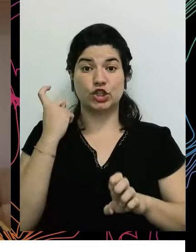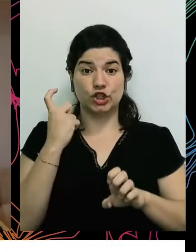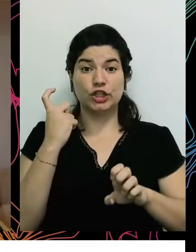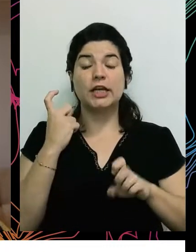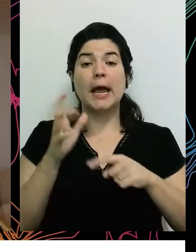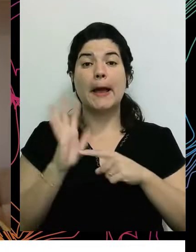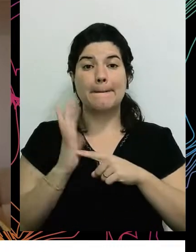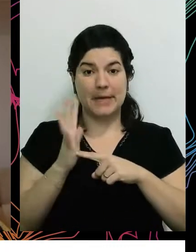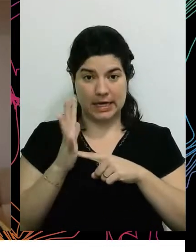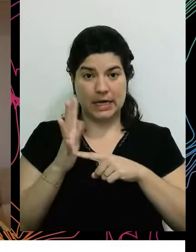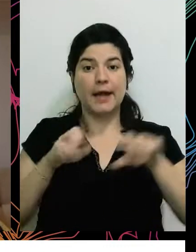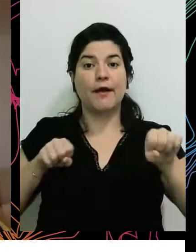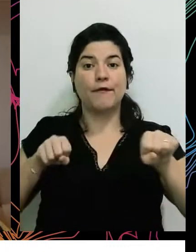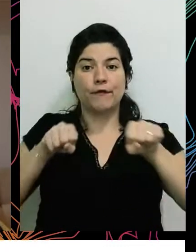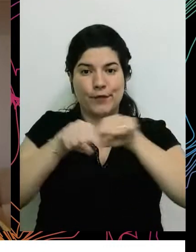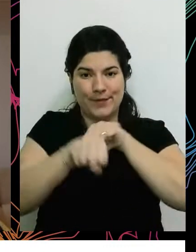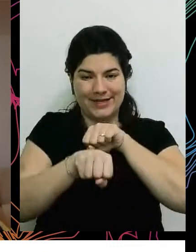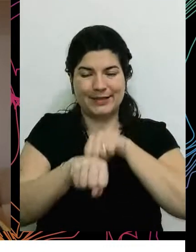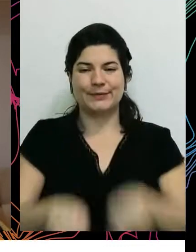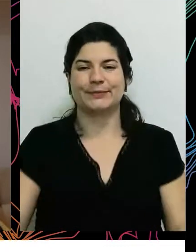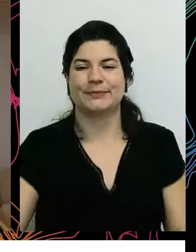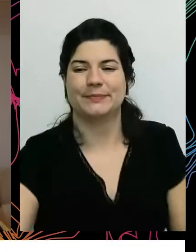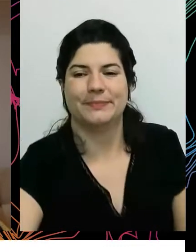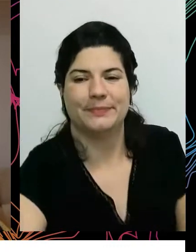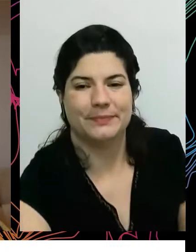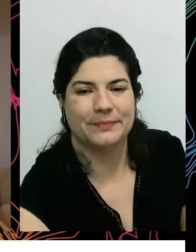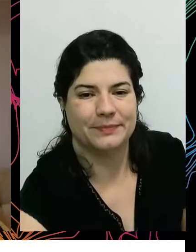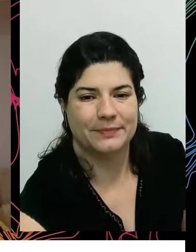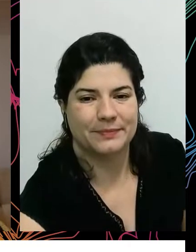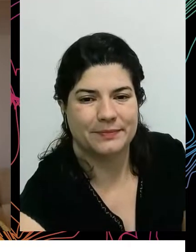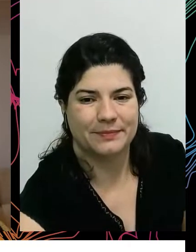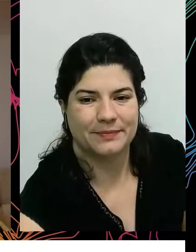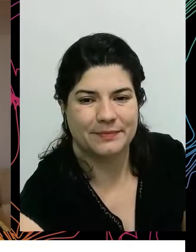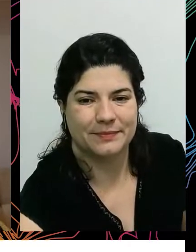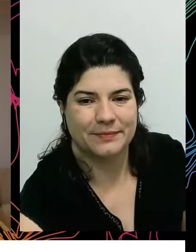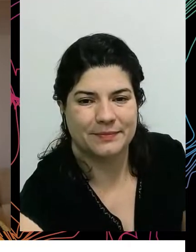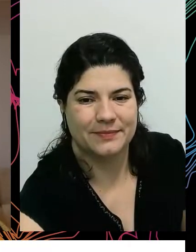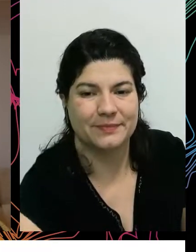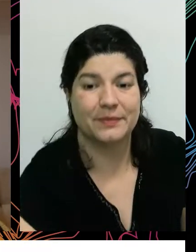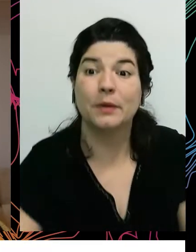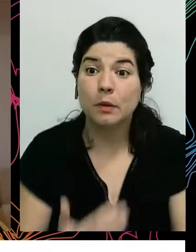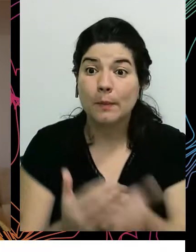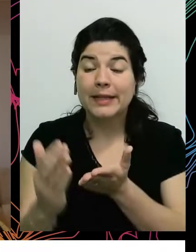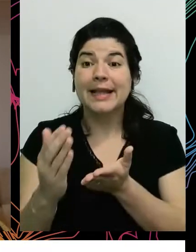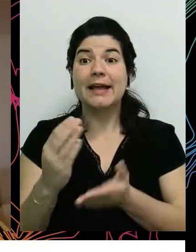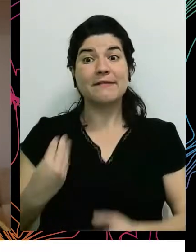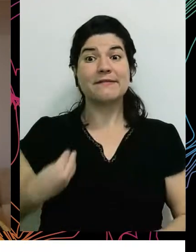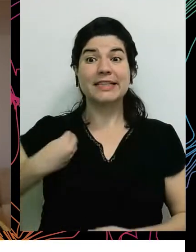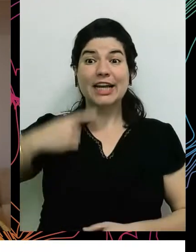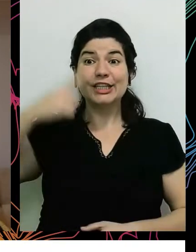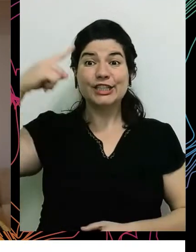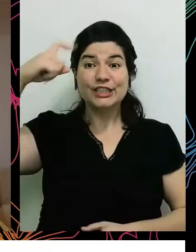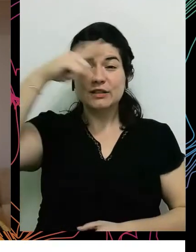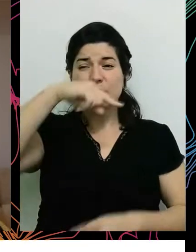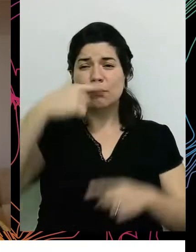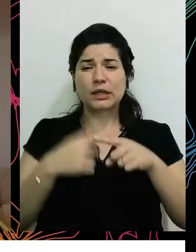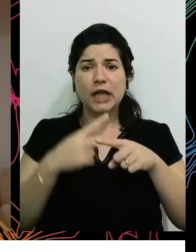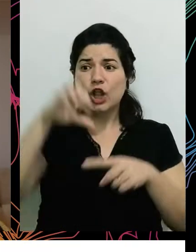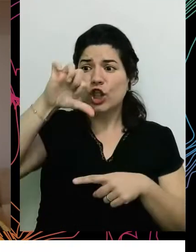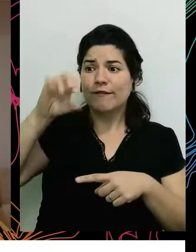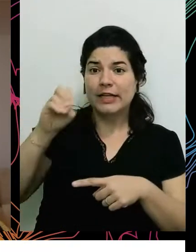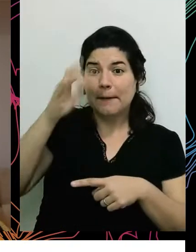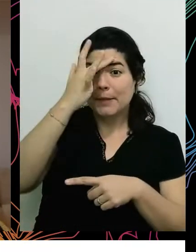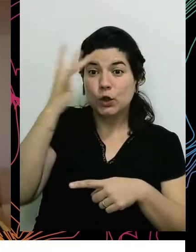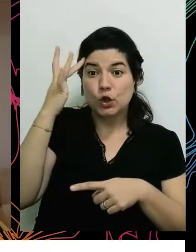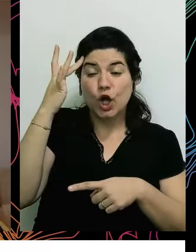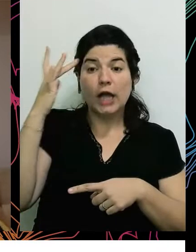formação, já comecei uma vida difícil, porque eram 90 pessoas e 6 mulheres somente na turma da